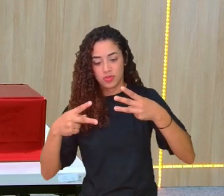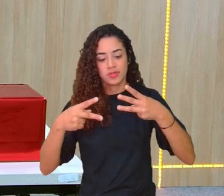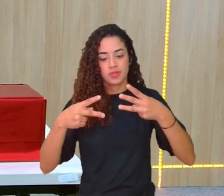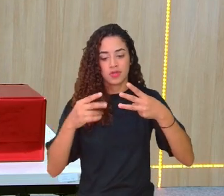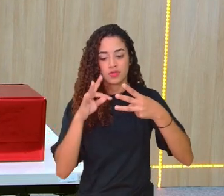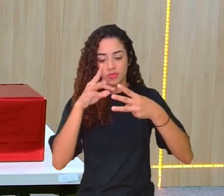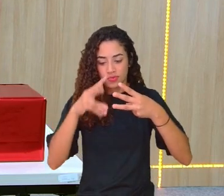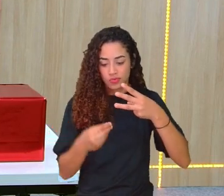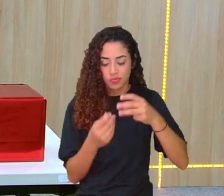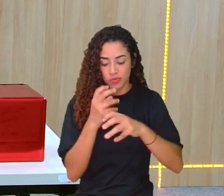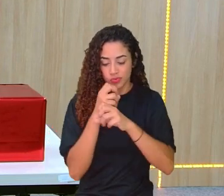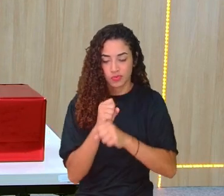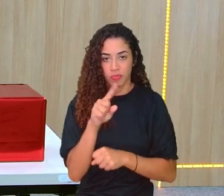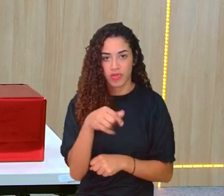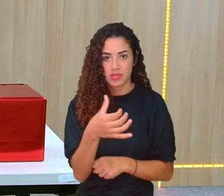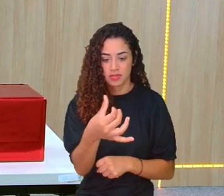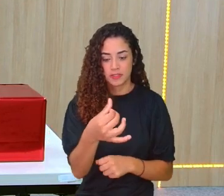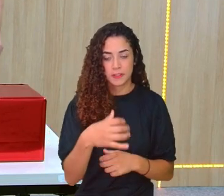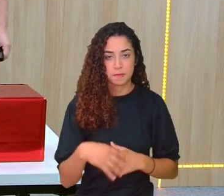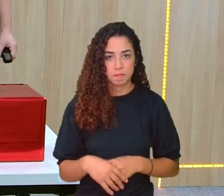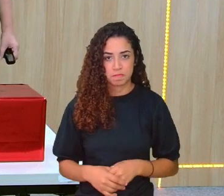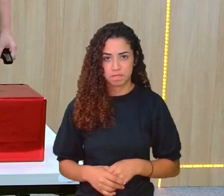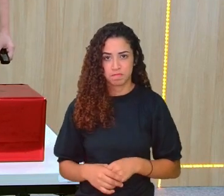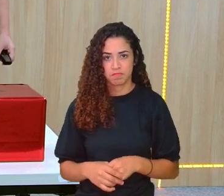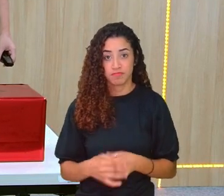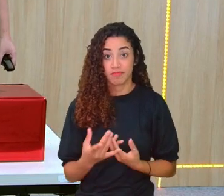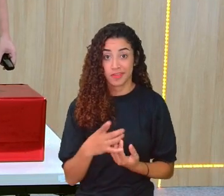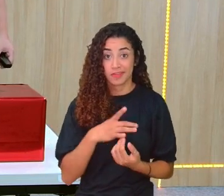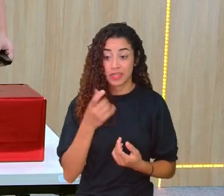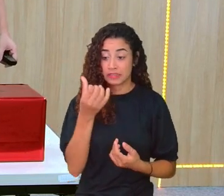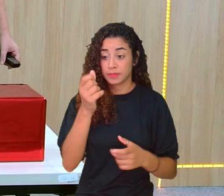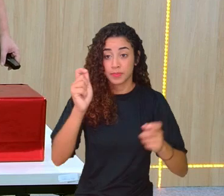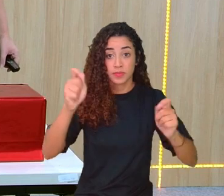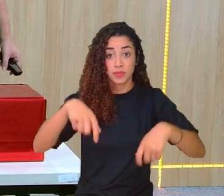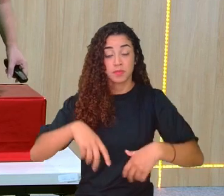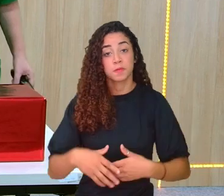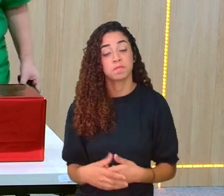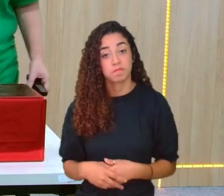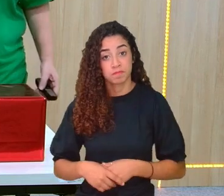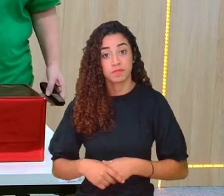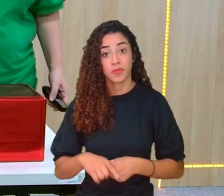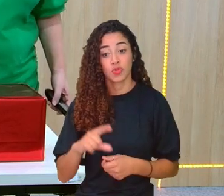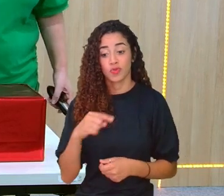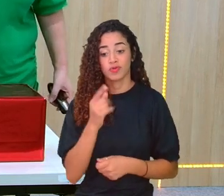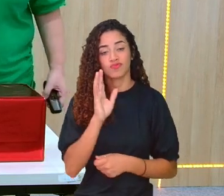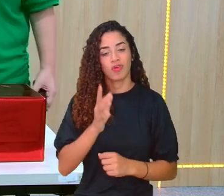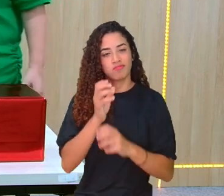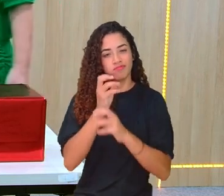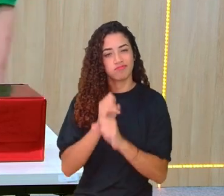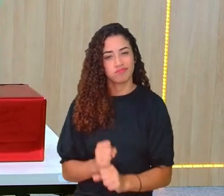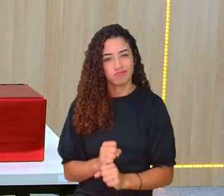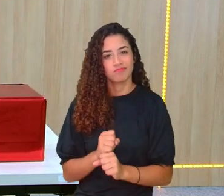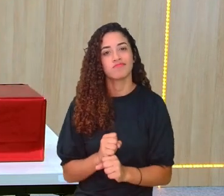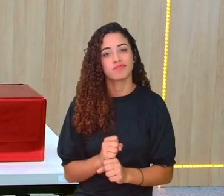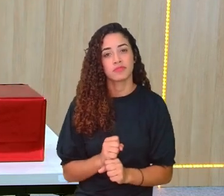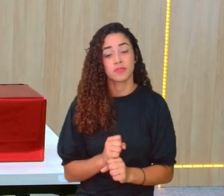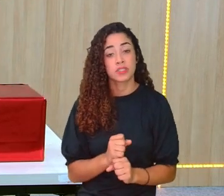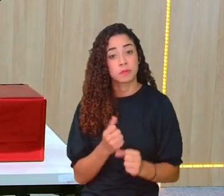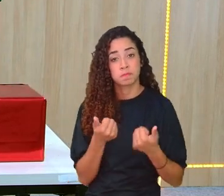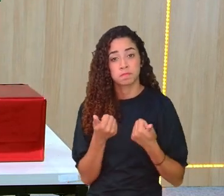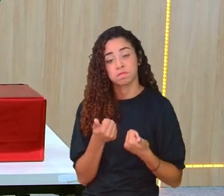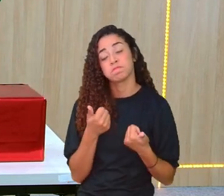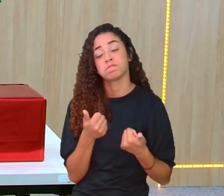mais 2, que dá 6. Ora, eu tenho 6 possibilidades, a gente já tinha contado aqui sem nenhum